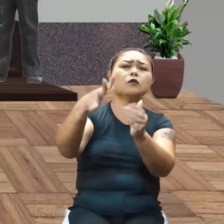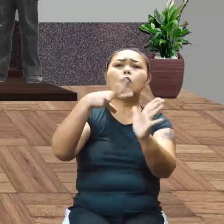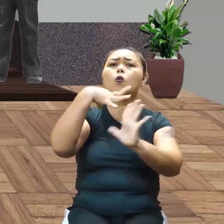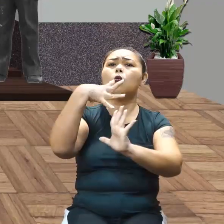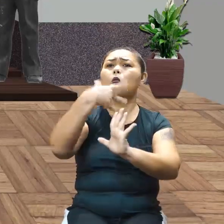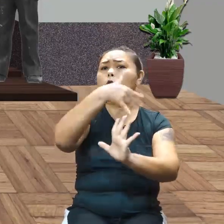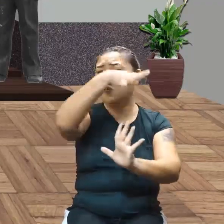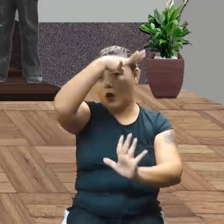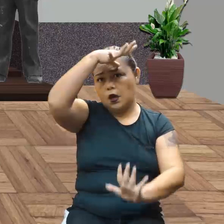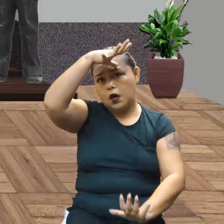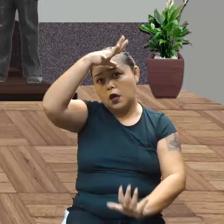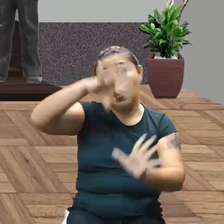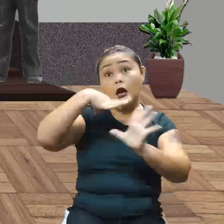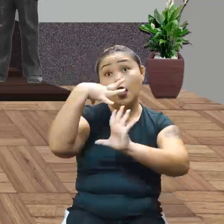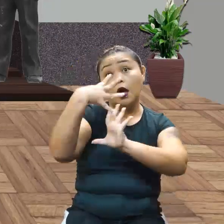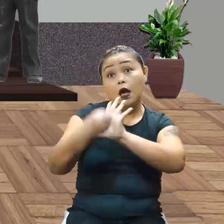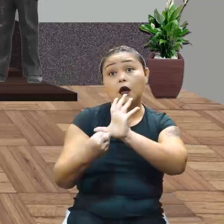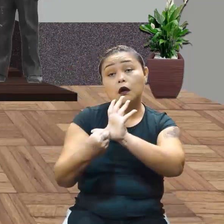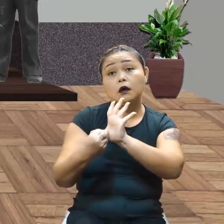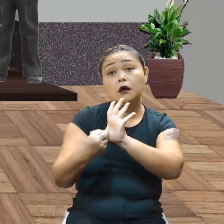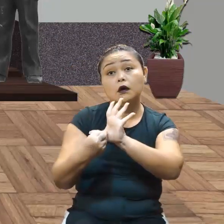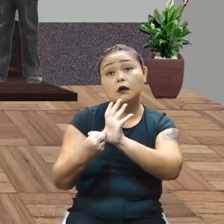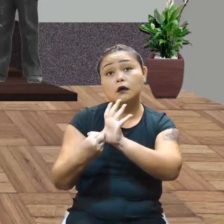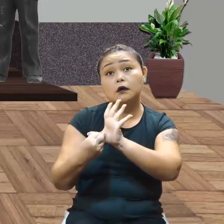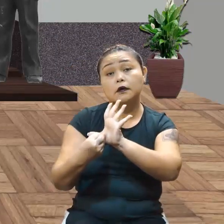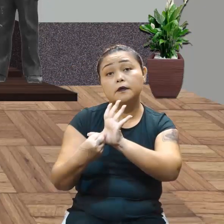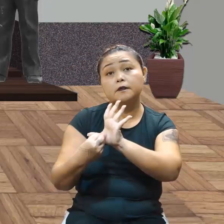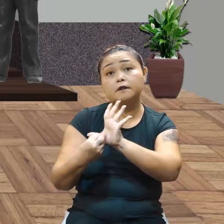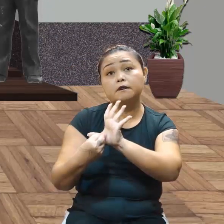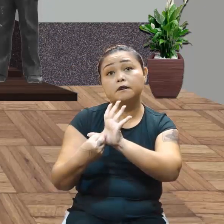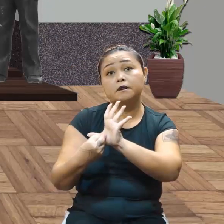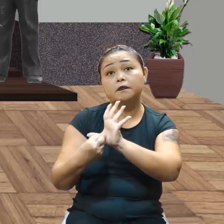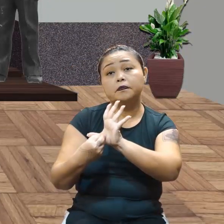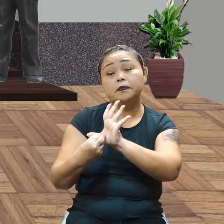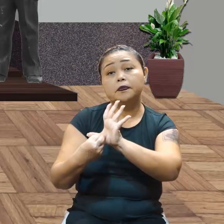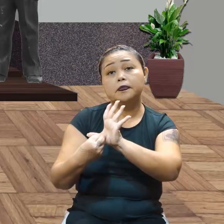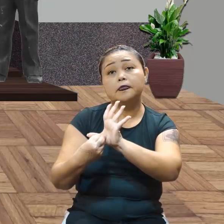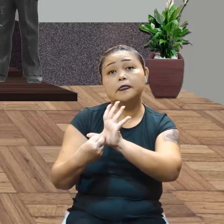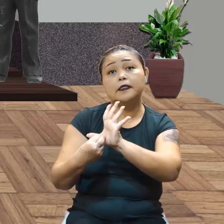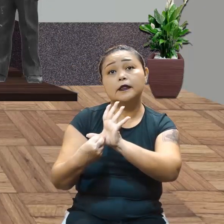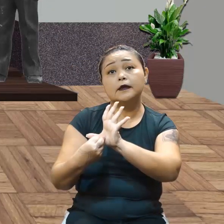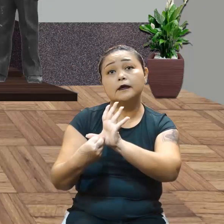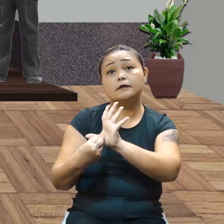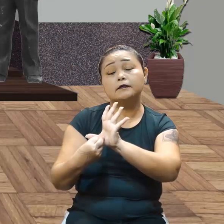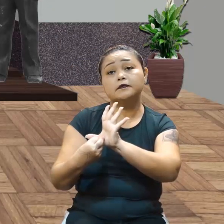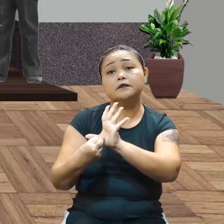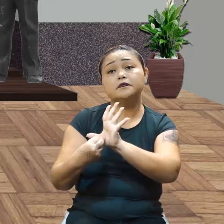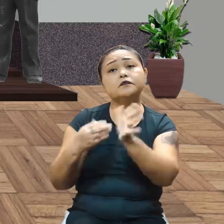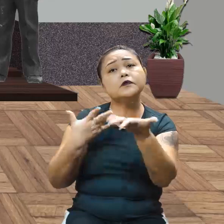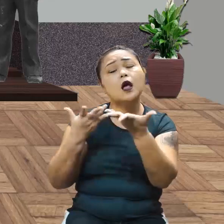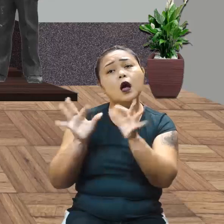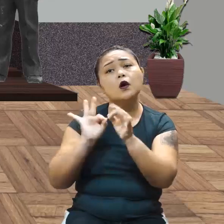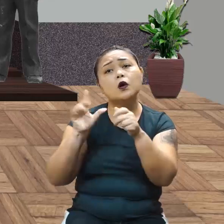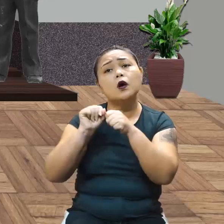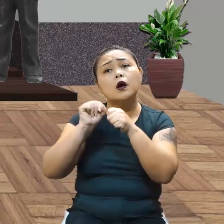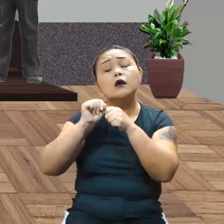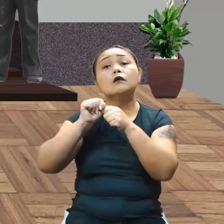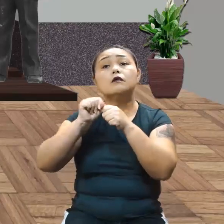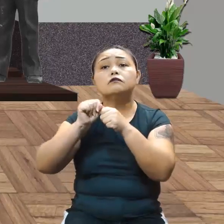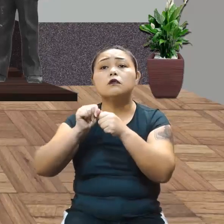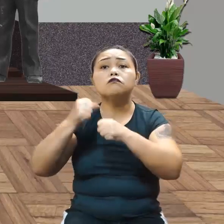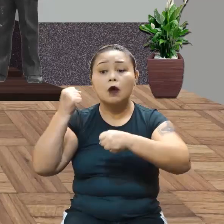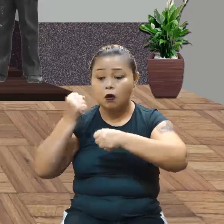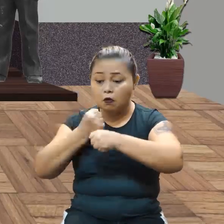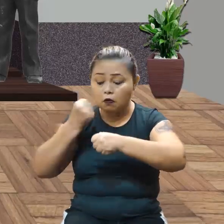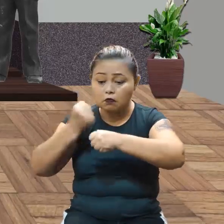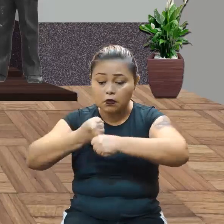Amazonas, lá vão construir, começaram um processo de construção de uma estrada de